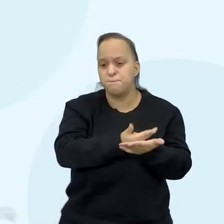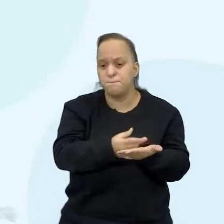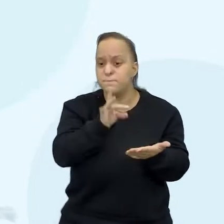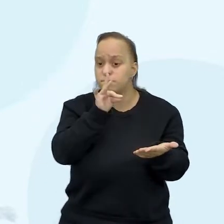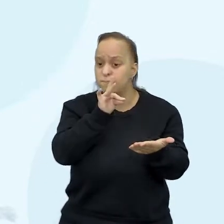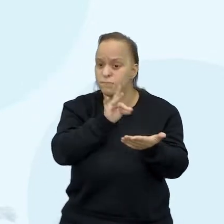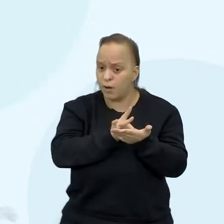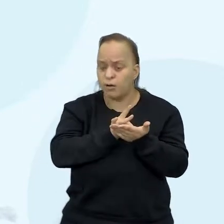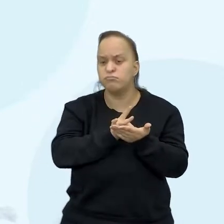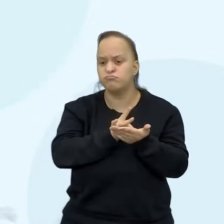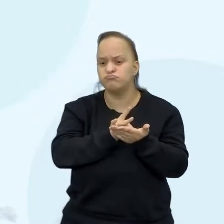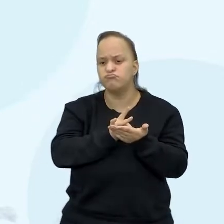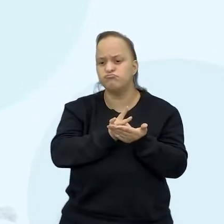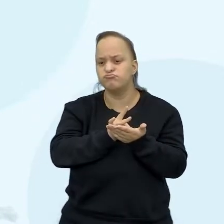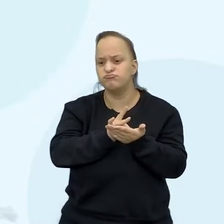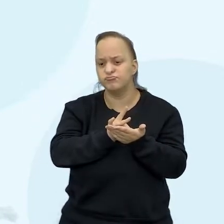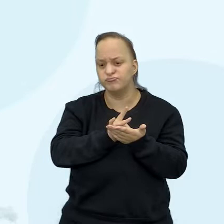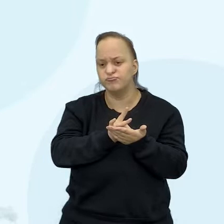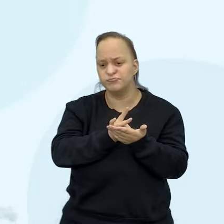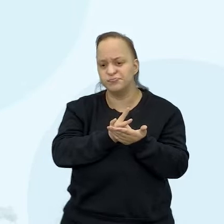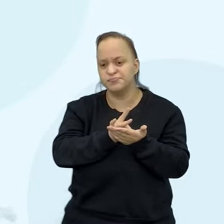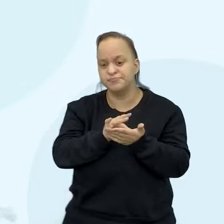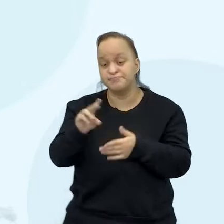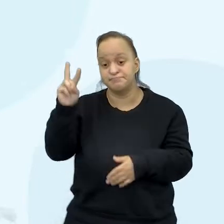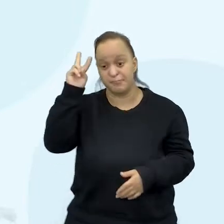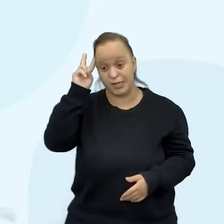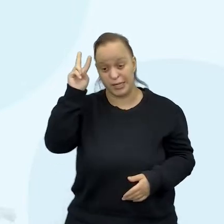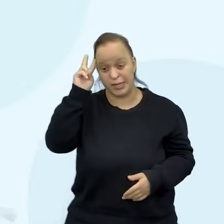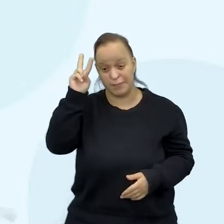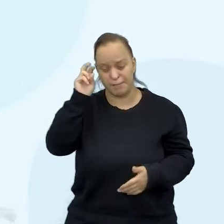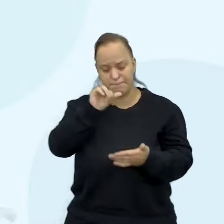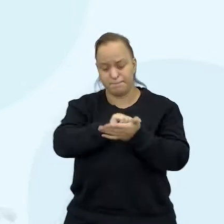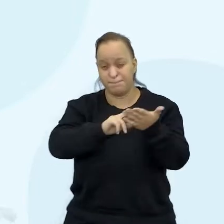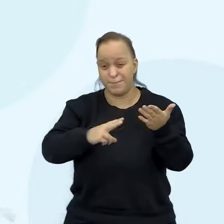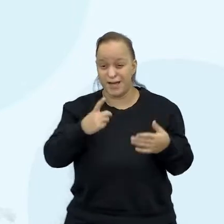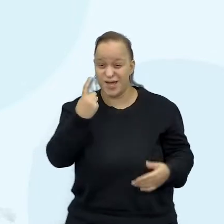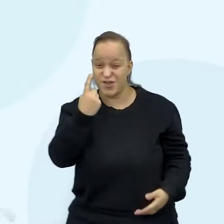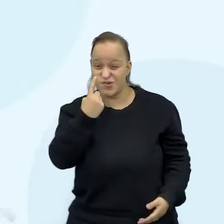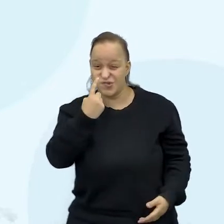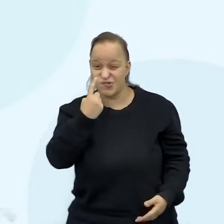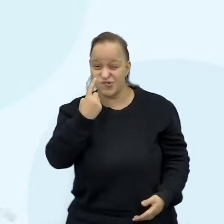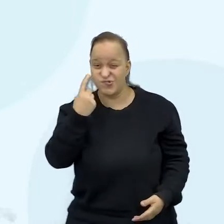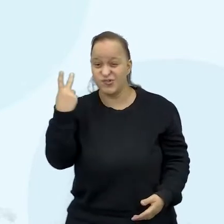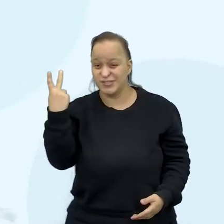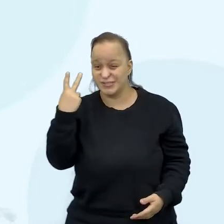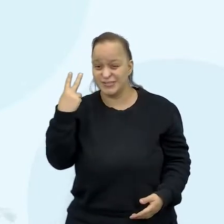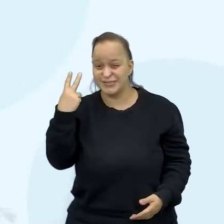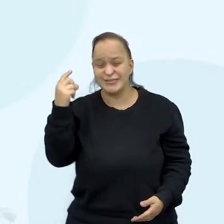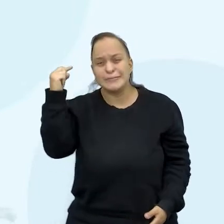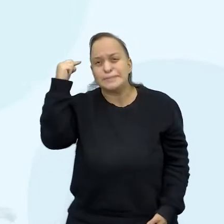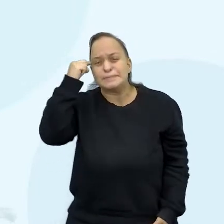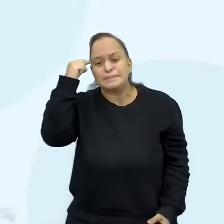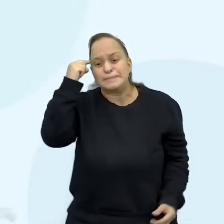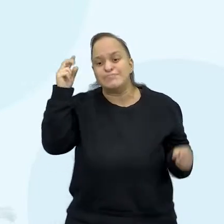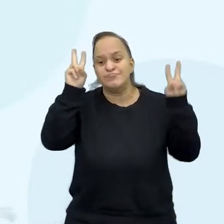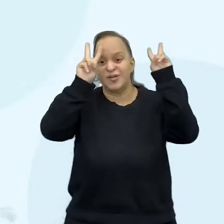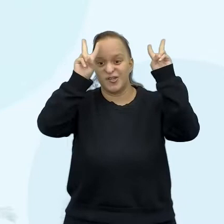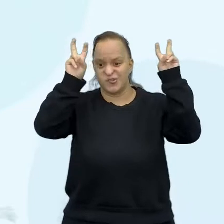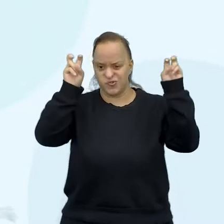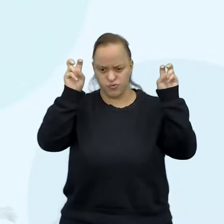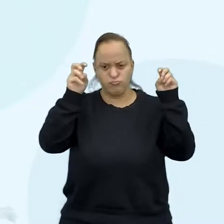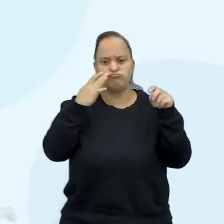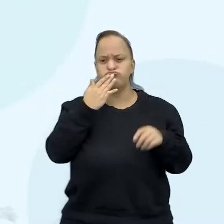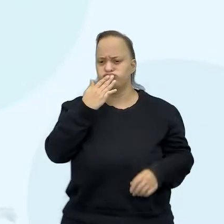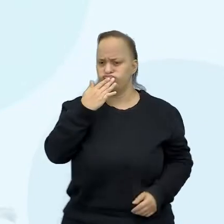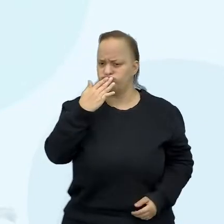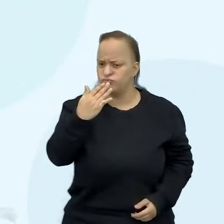tá? E lembrando que na atividade 2 foi pedido para que vocês pensassem no assunto. Então eu já tinha pedido para